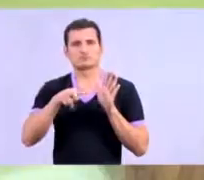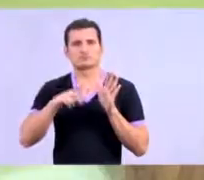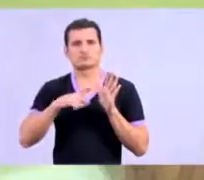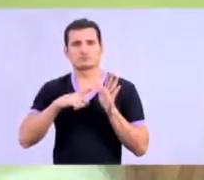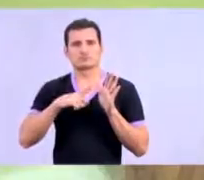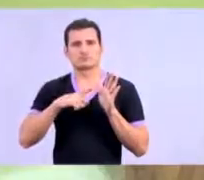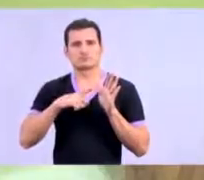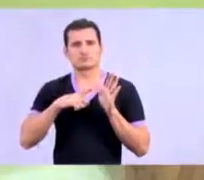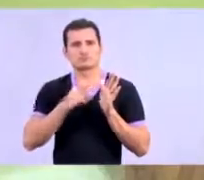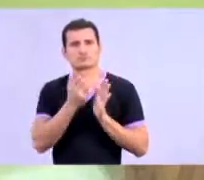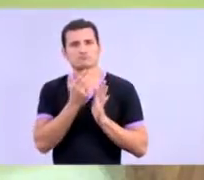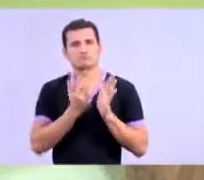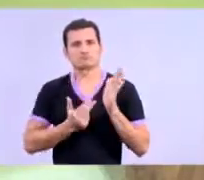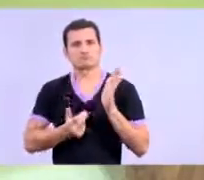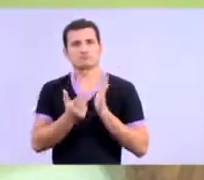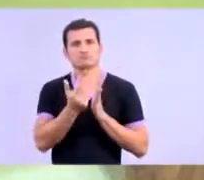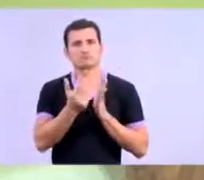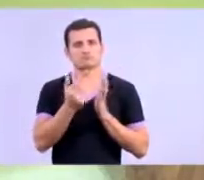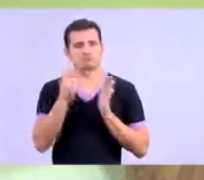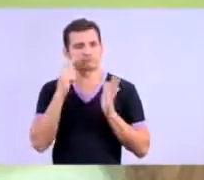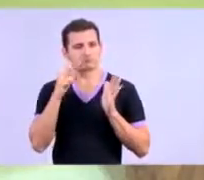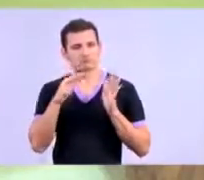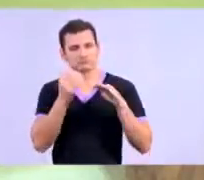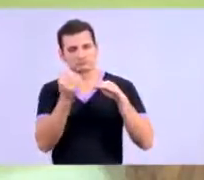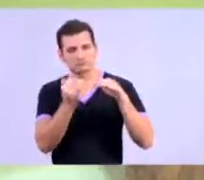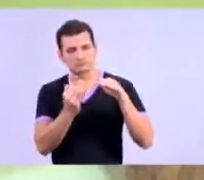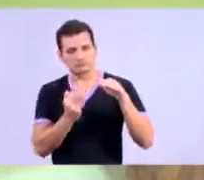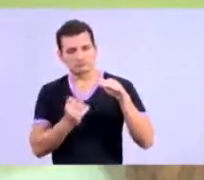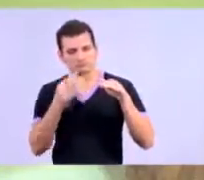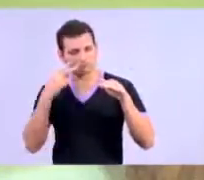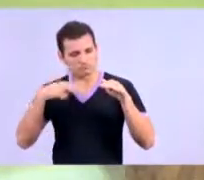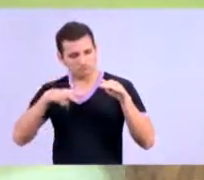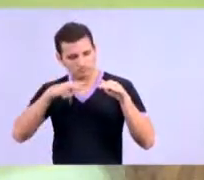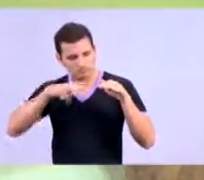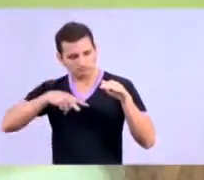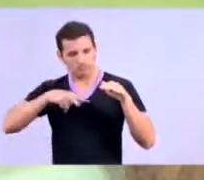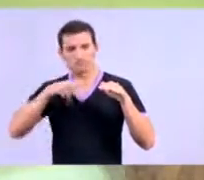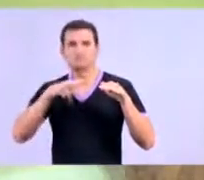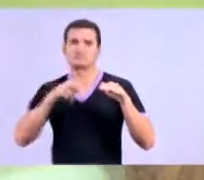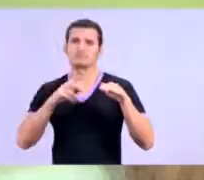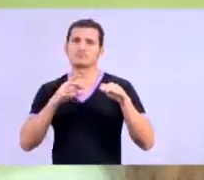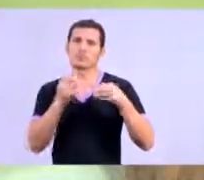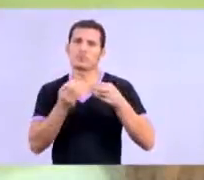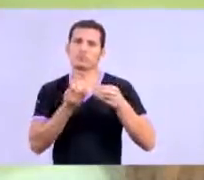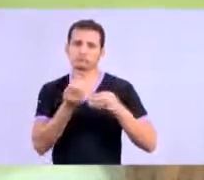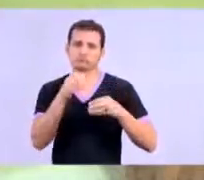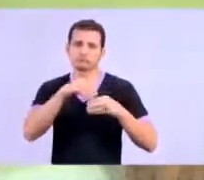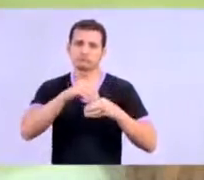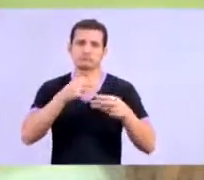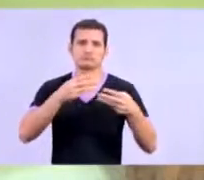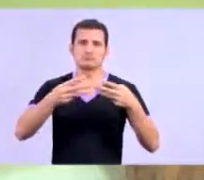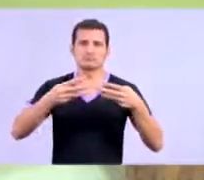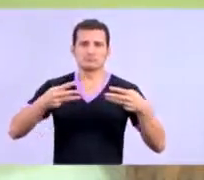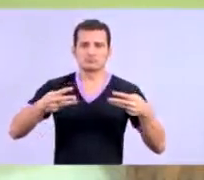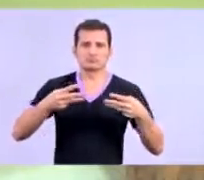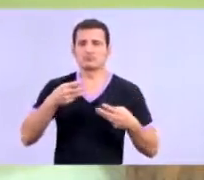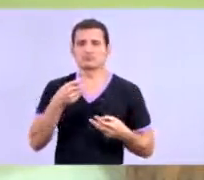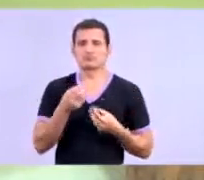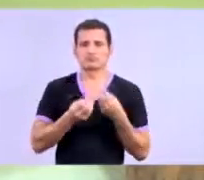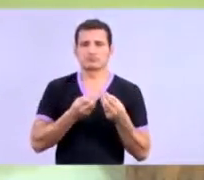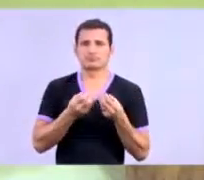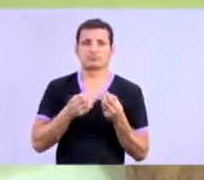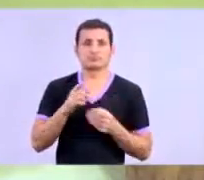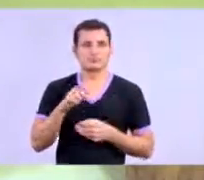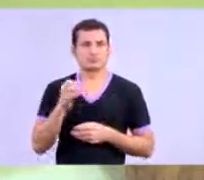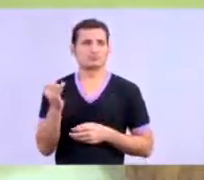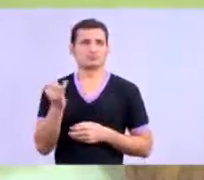dizer, gráfica, né? Porque você olha as camadas, você tem uma visão gráfica do funcionamento da rede. Então, isso é muito importante